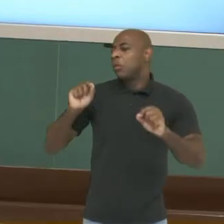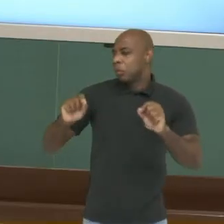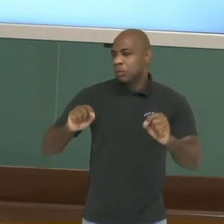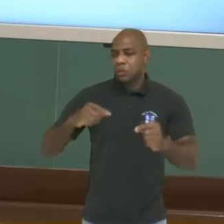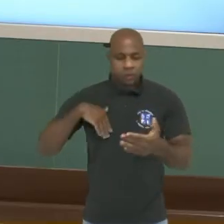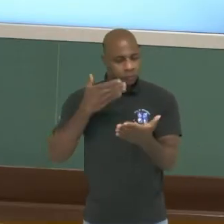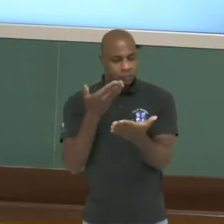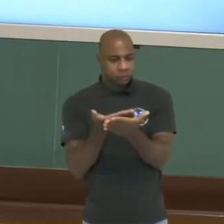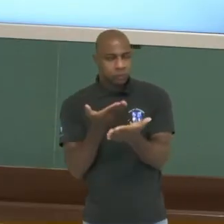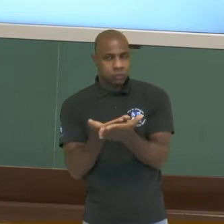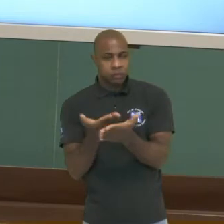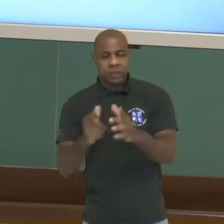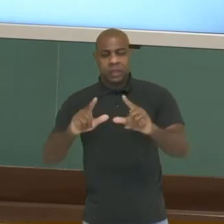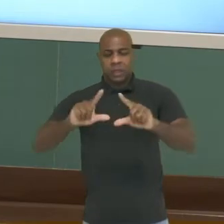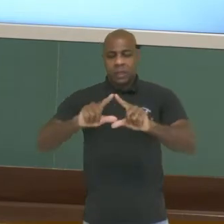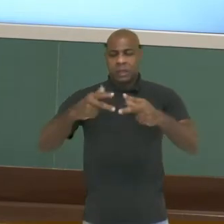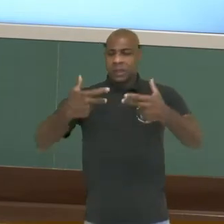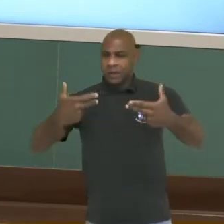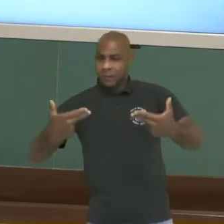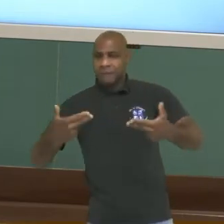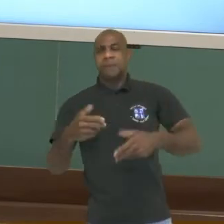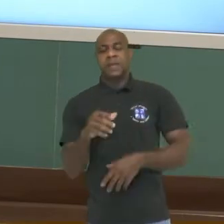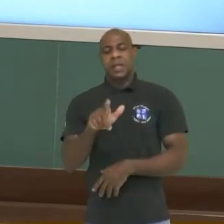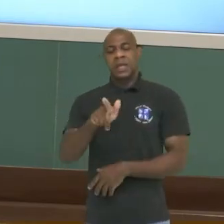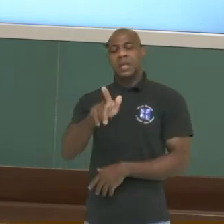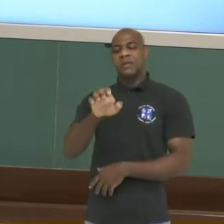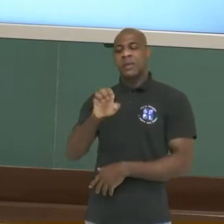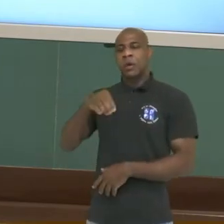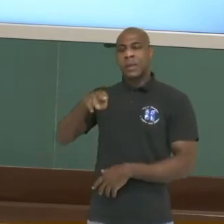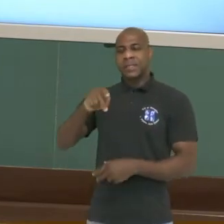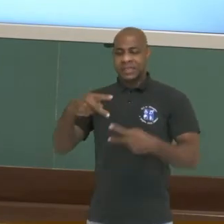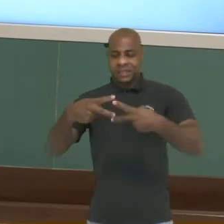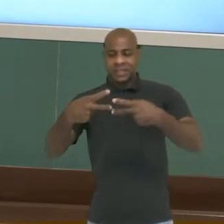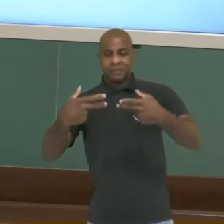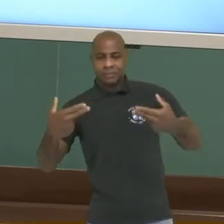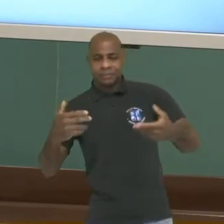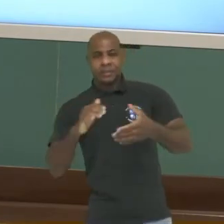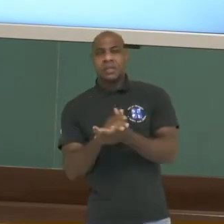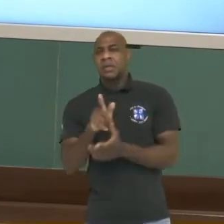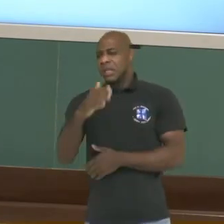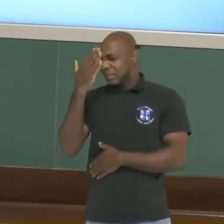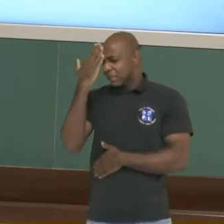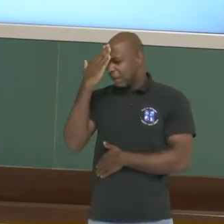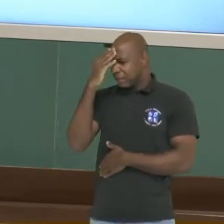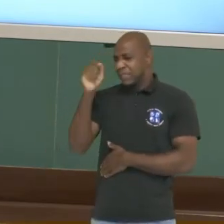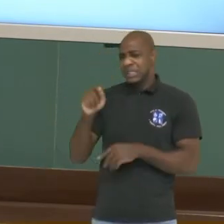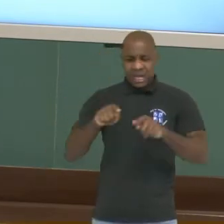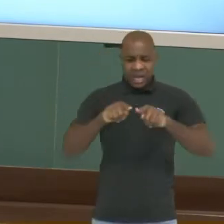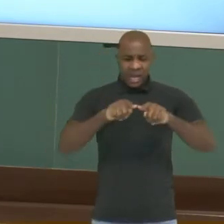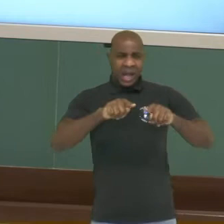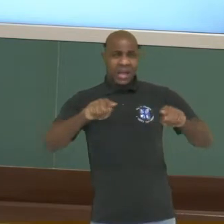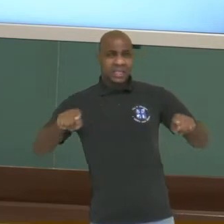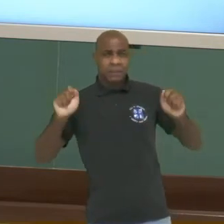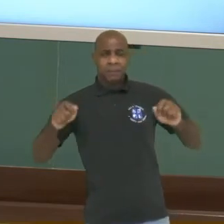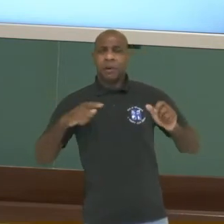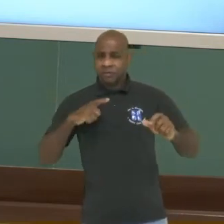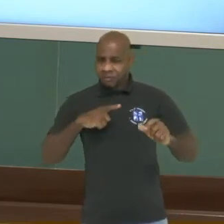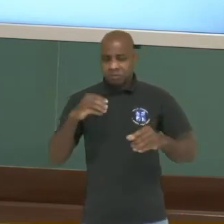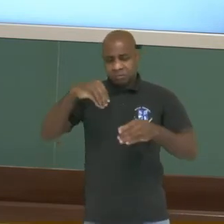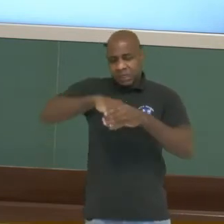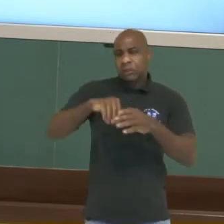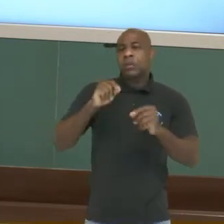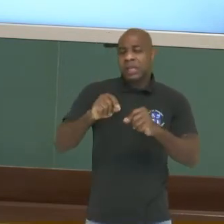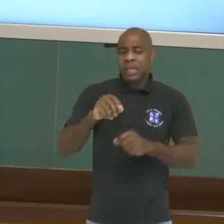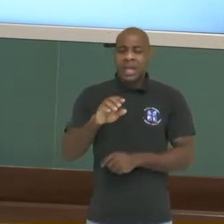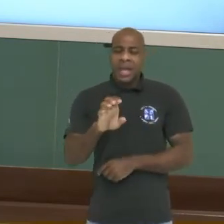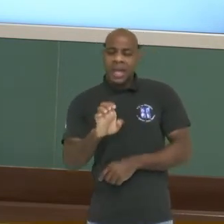estudo da geometria, né? Mas você sabia que uma reta pode ser expressa por uma equação?